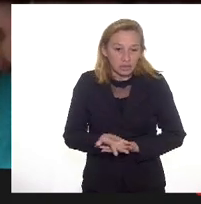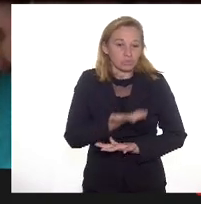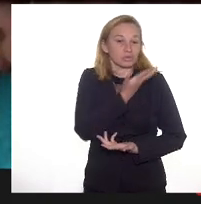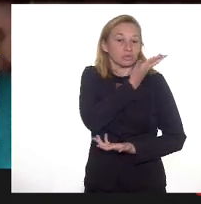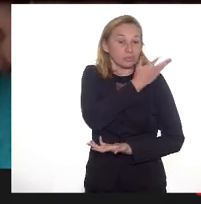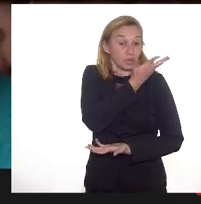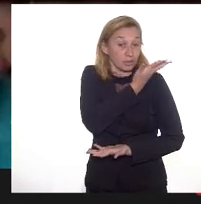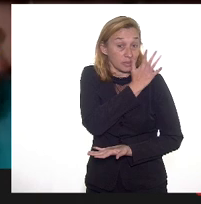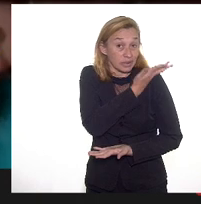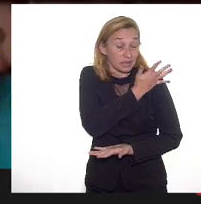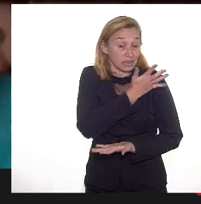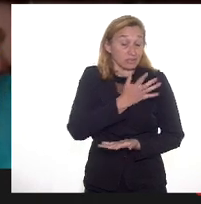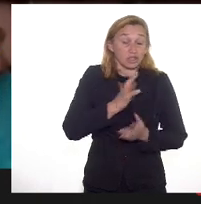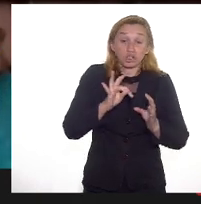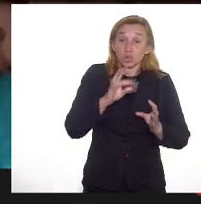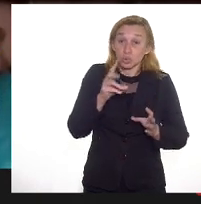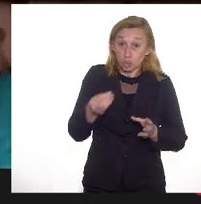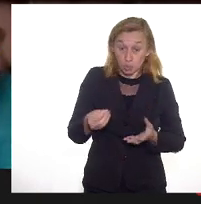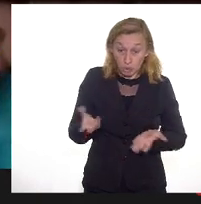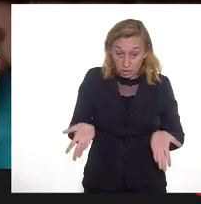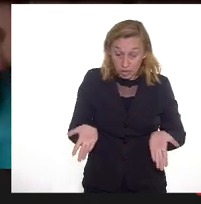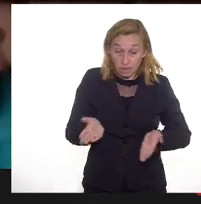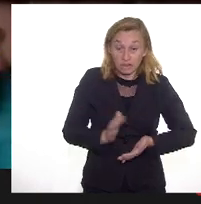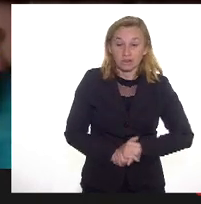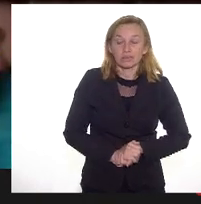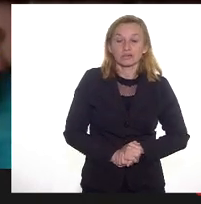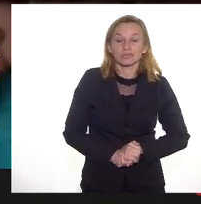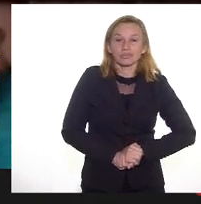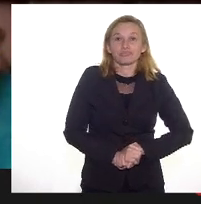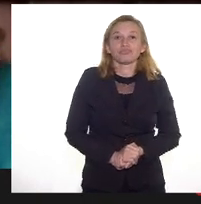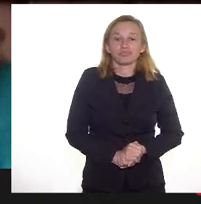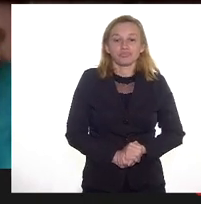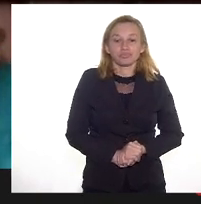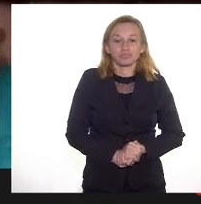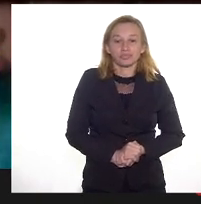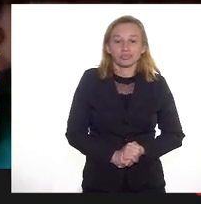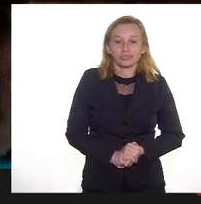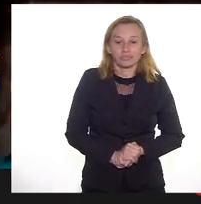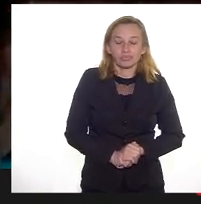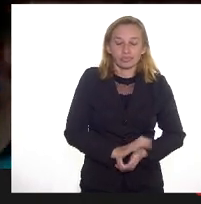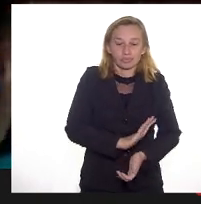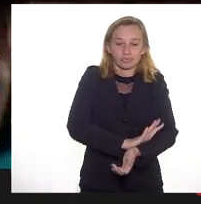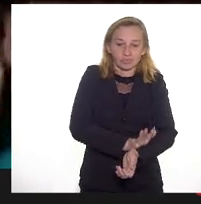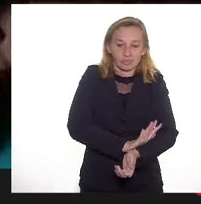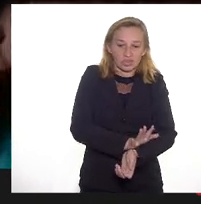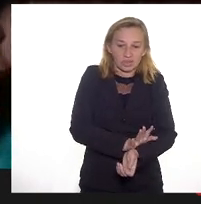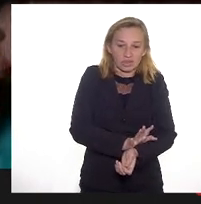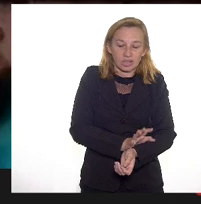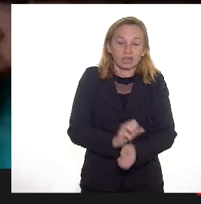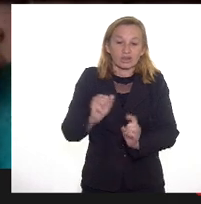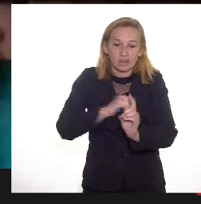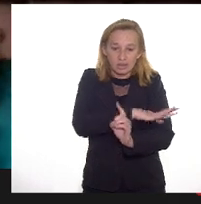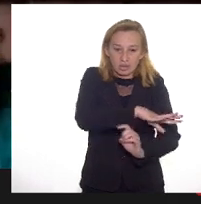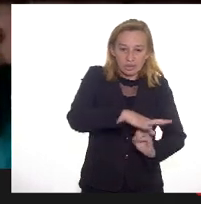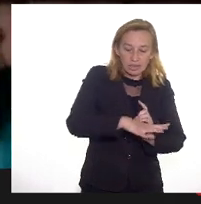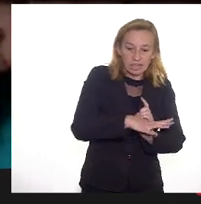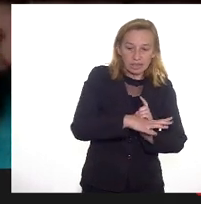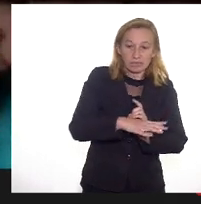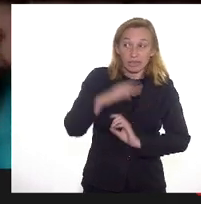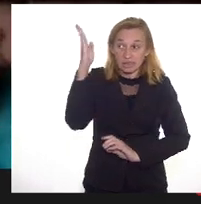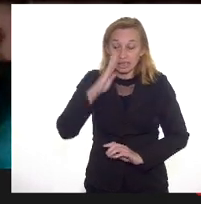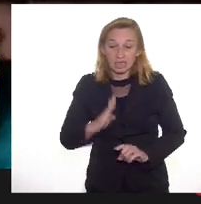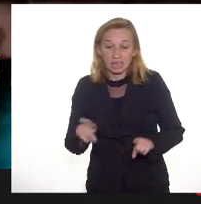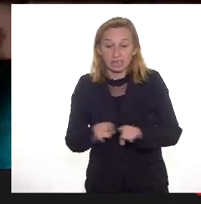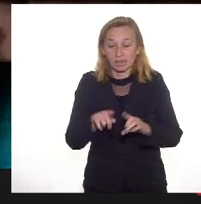racismo ambiental e das atualizações do racismo na sociedade brasileira e no mundo.